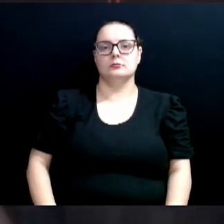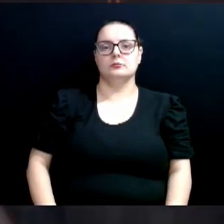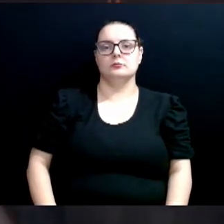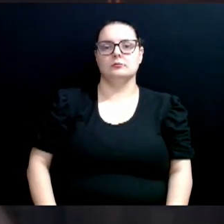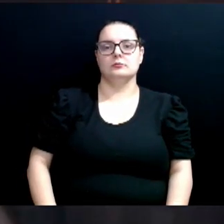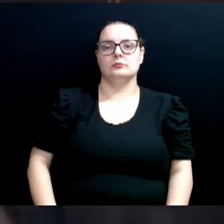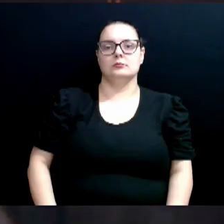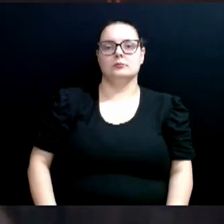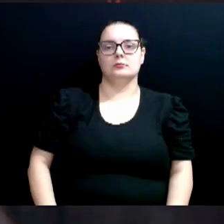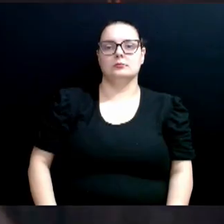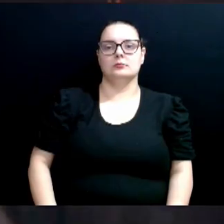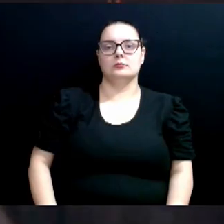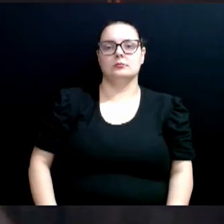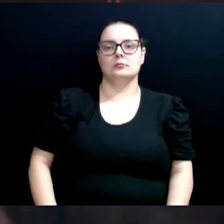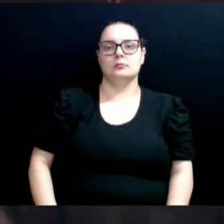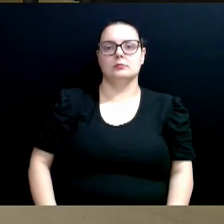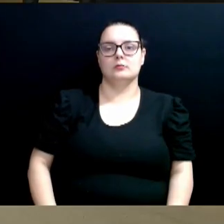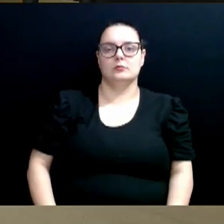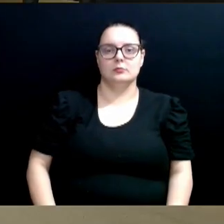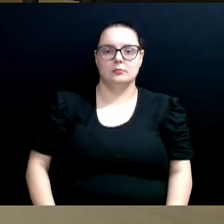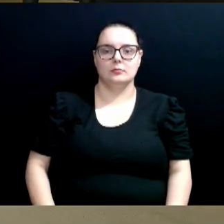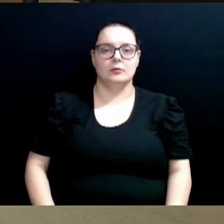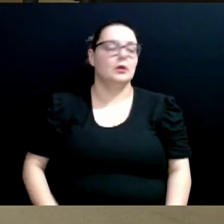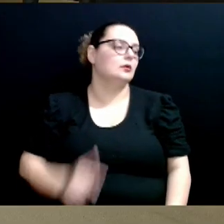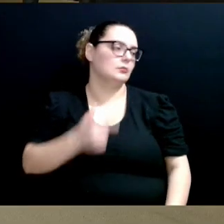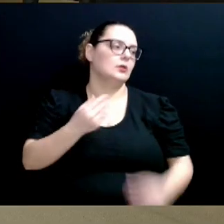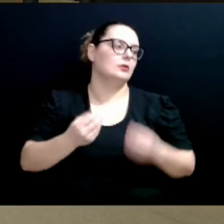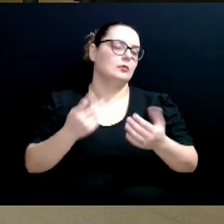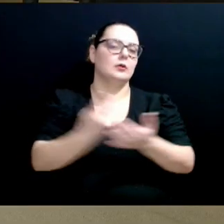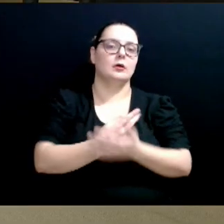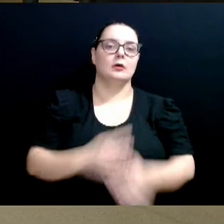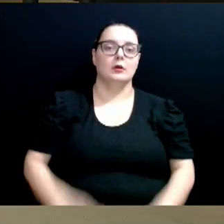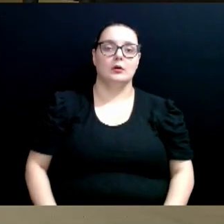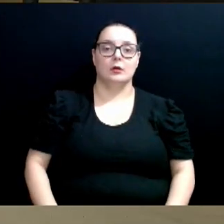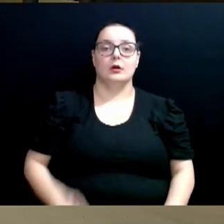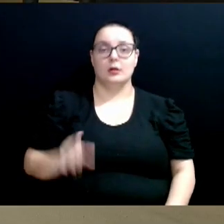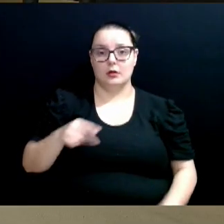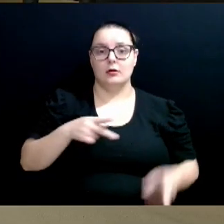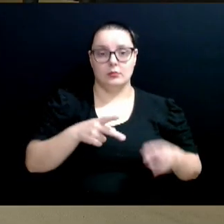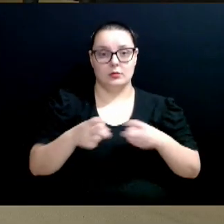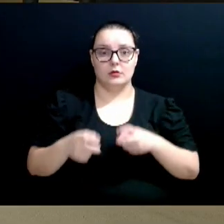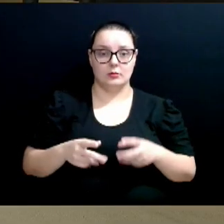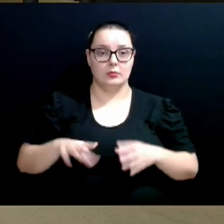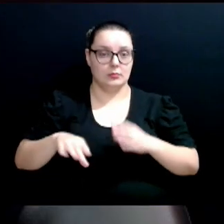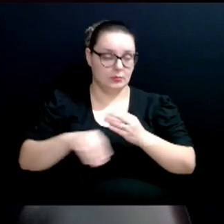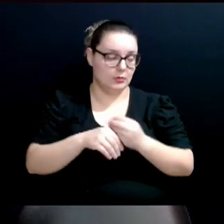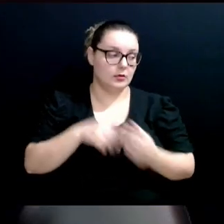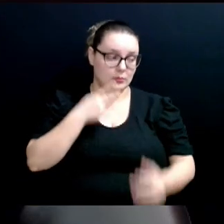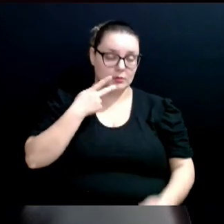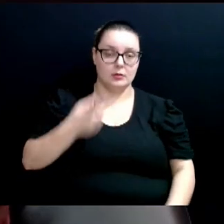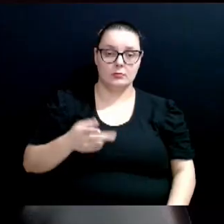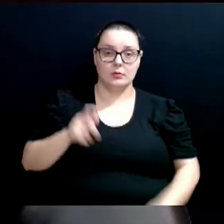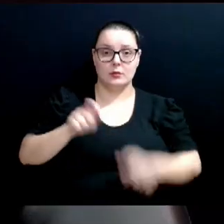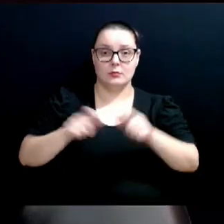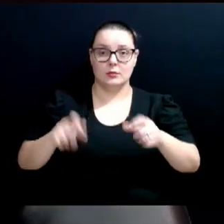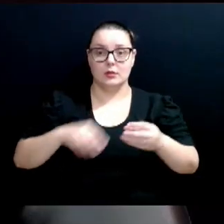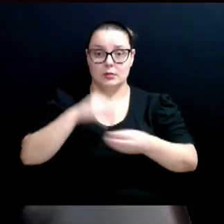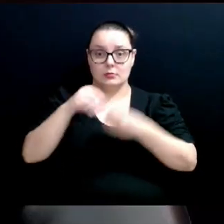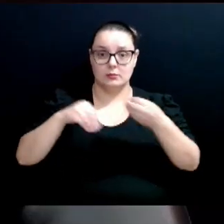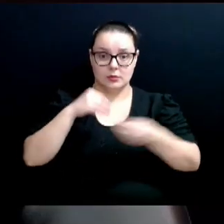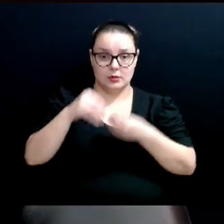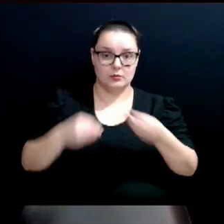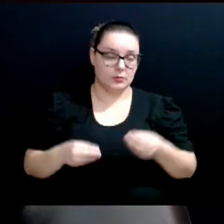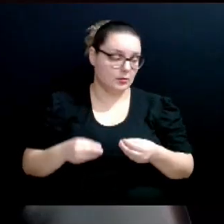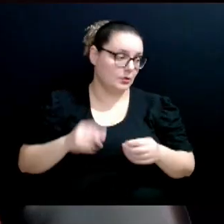eu vou ter que Dar fazer e pronto. errado, né. O que eu percebo muito, até completando o que você falou, é as pessoas misturarem o que era o